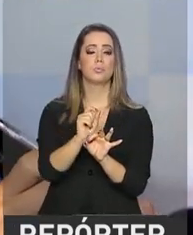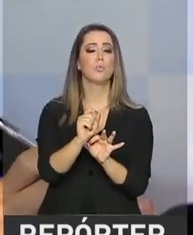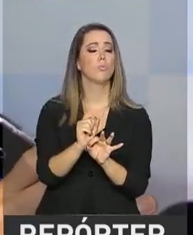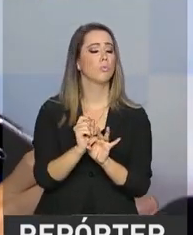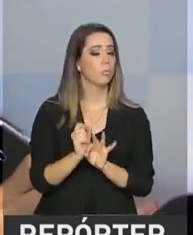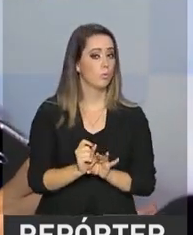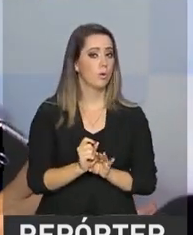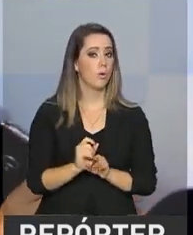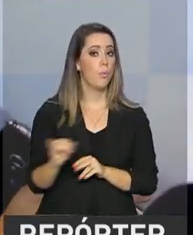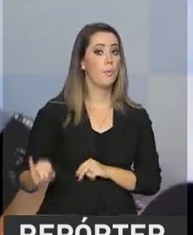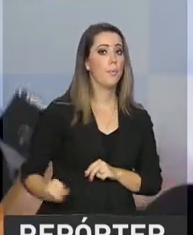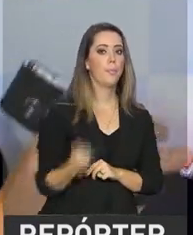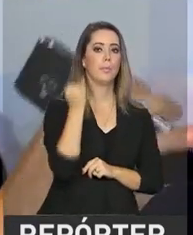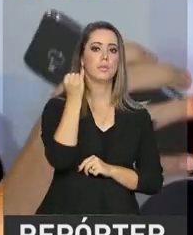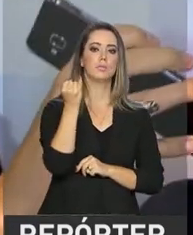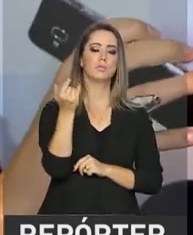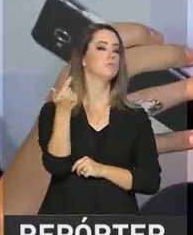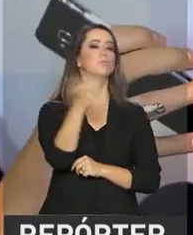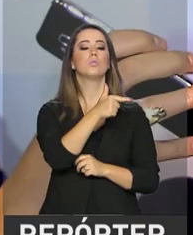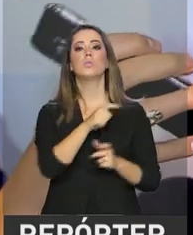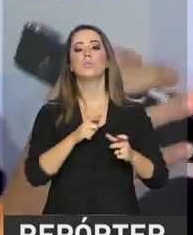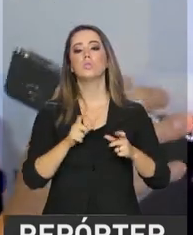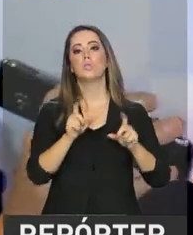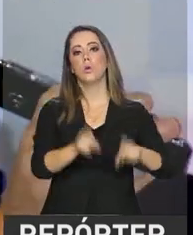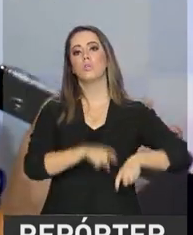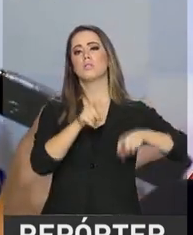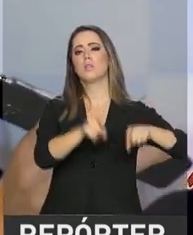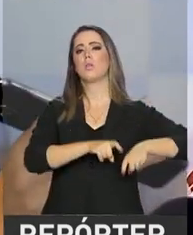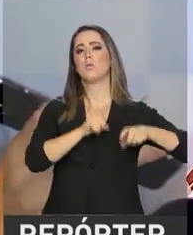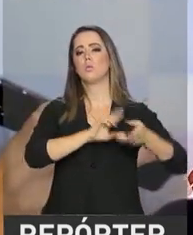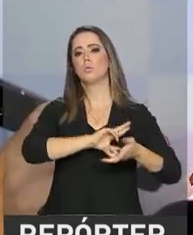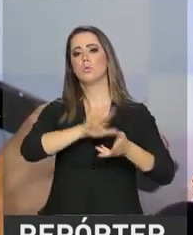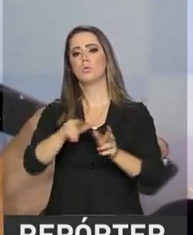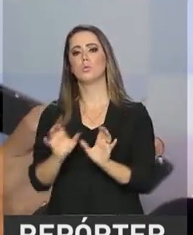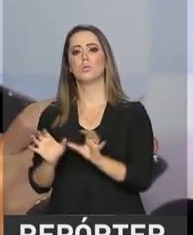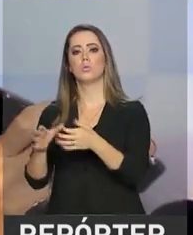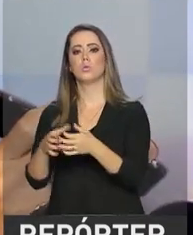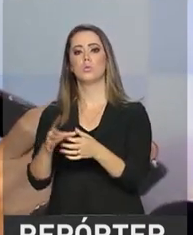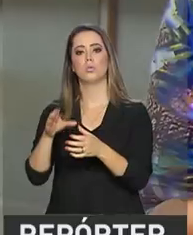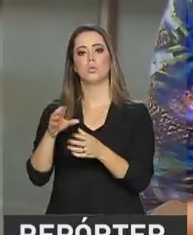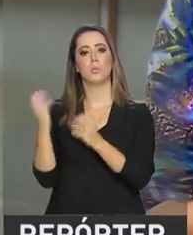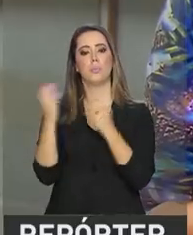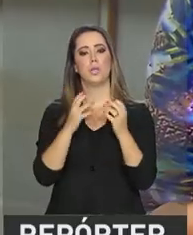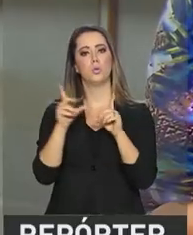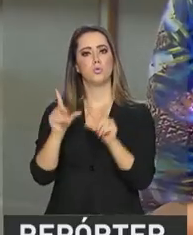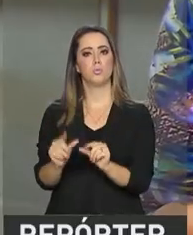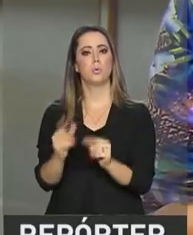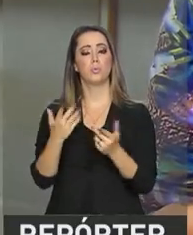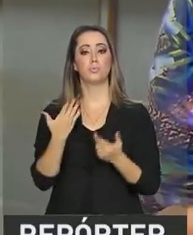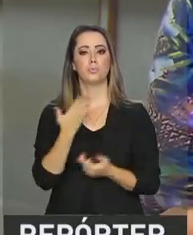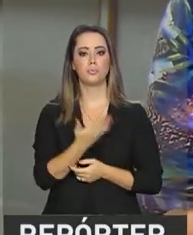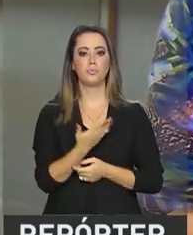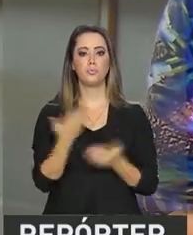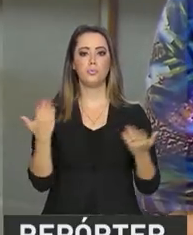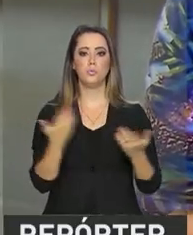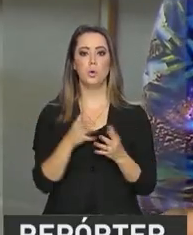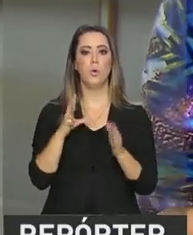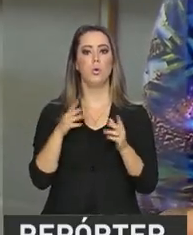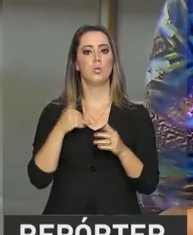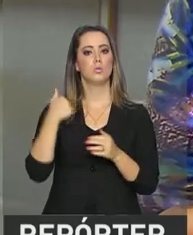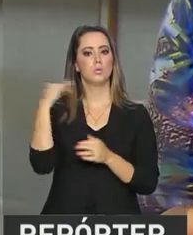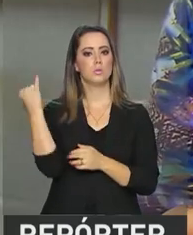uma oportunidade em outras culturas em detrimento ao plantio da área de milho o destaque ficou por conta do algodão